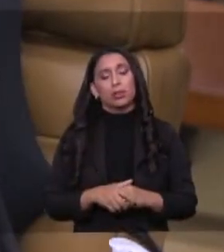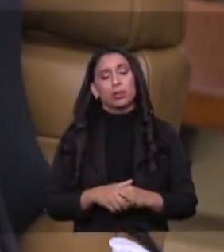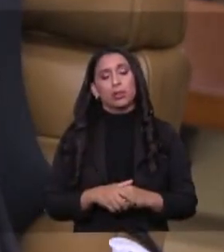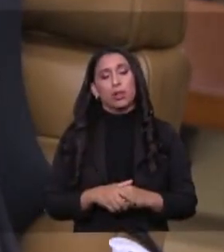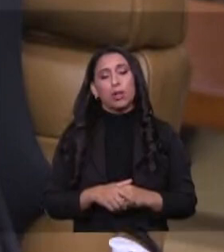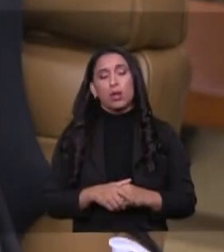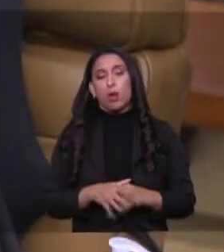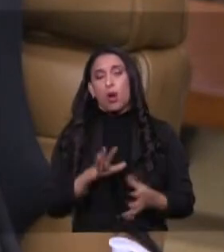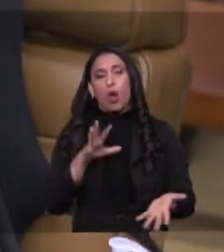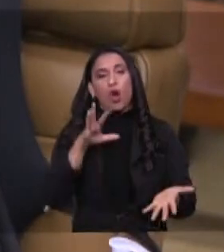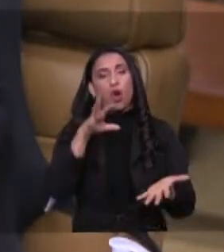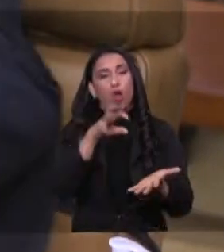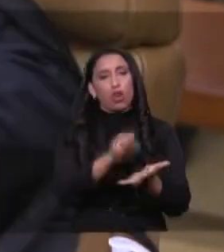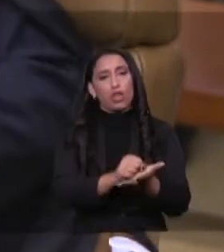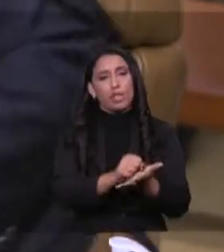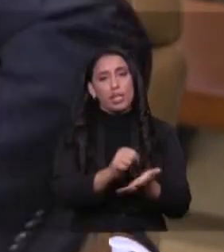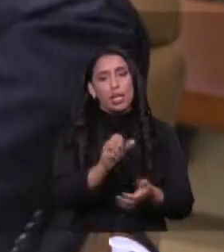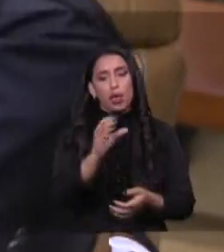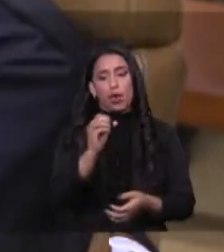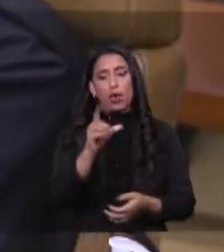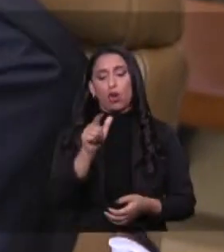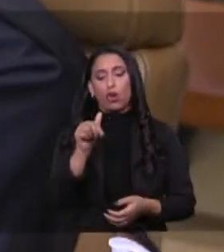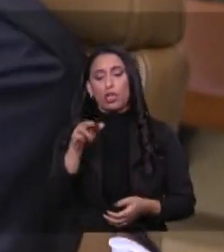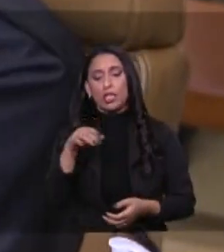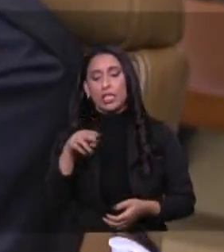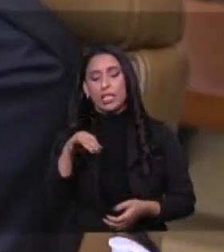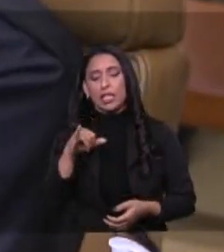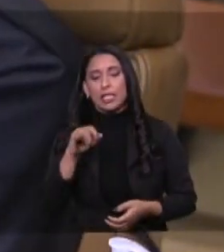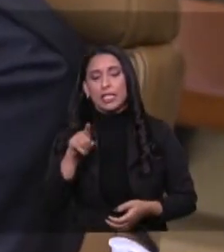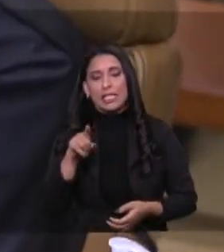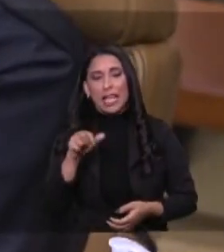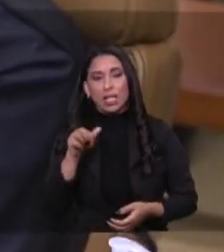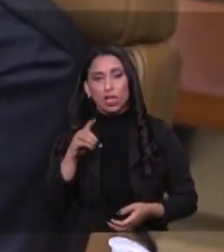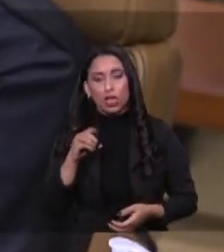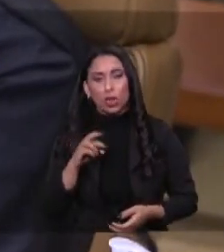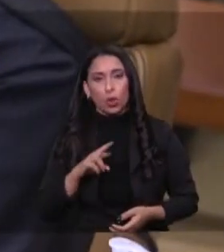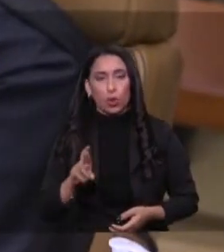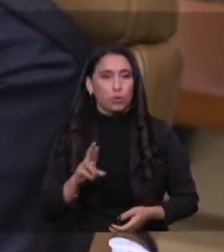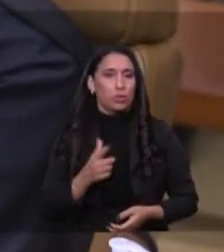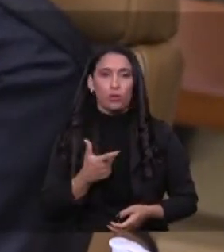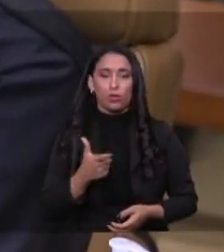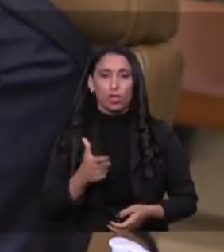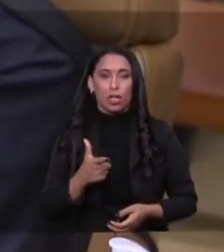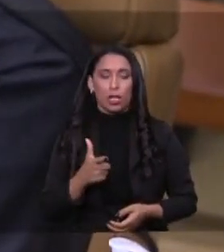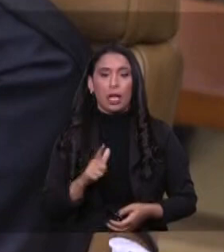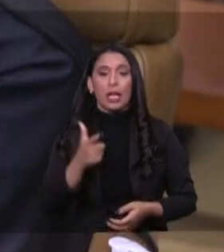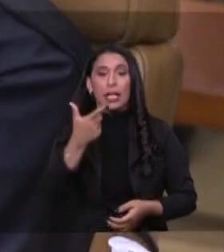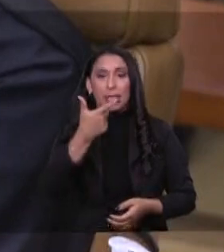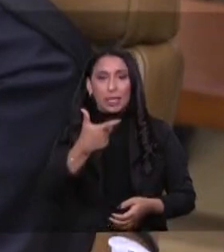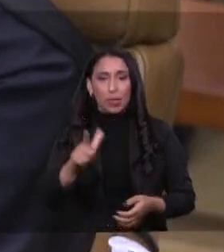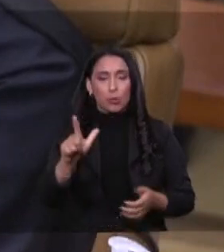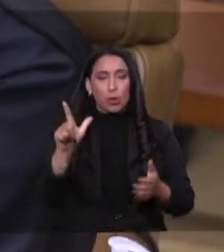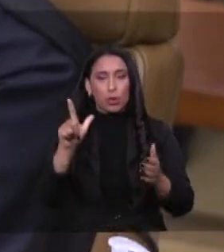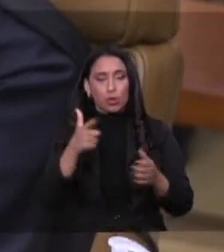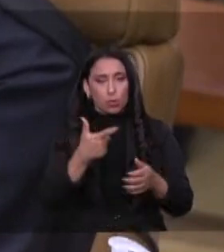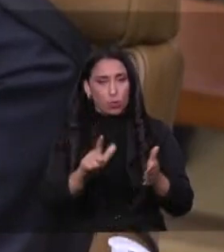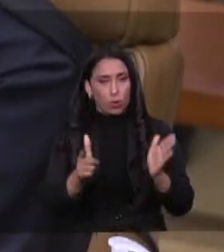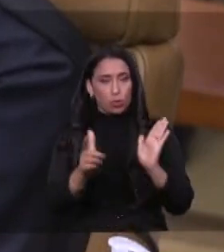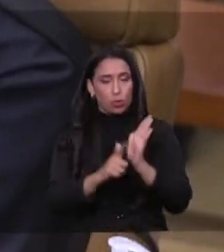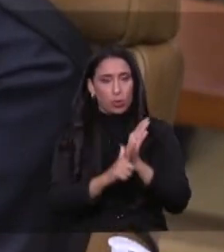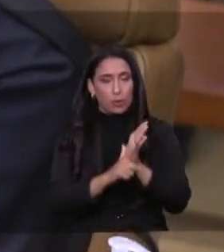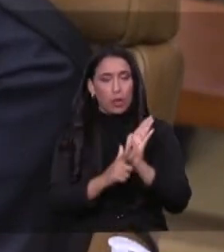dos colonizadores. O segundo mapa traça, a partir da obra do professor Boris